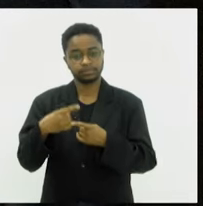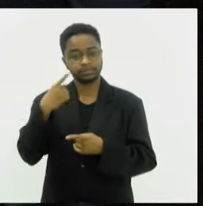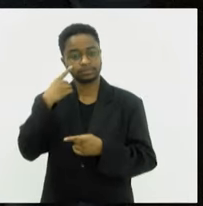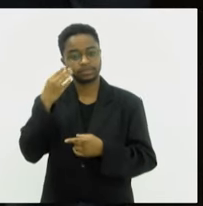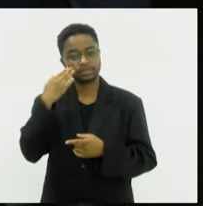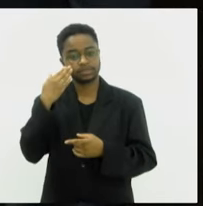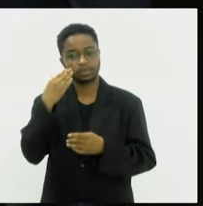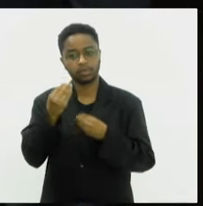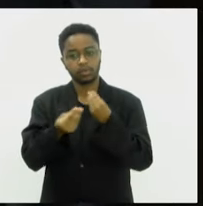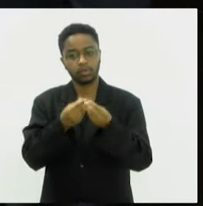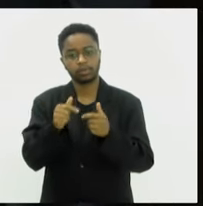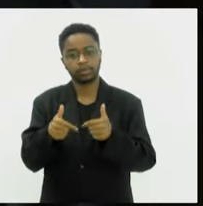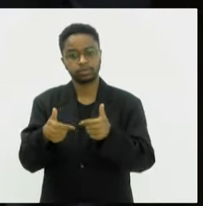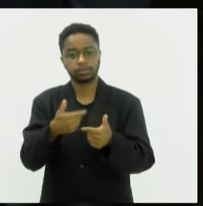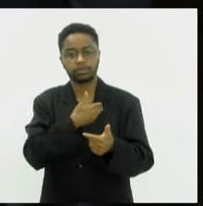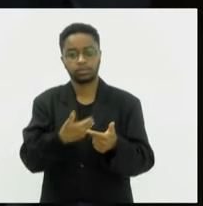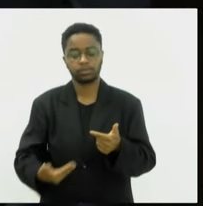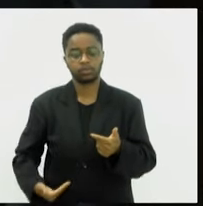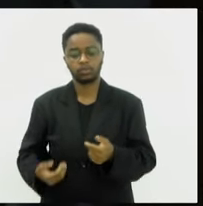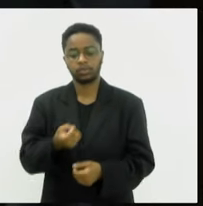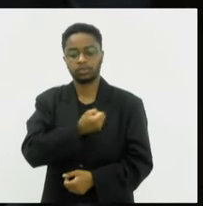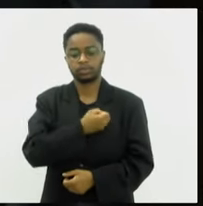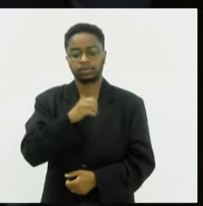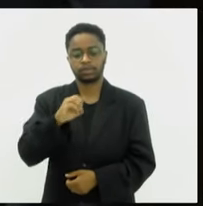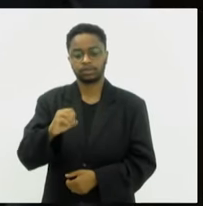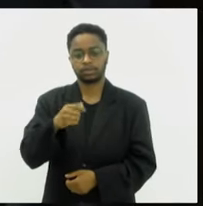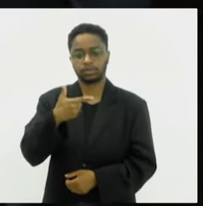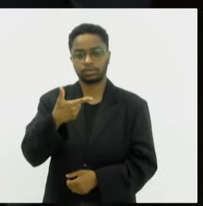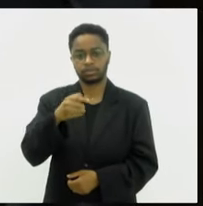pública número